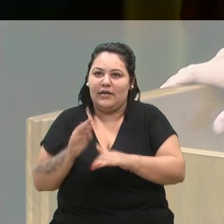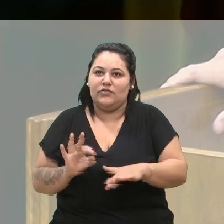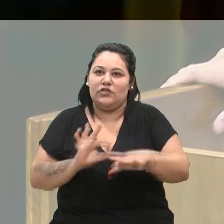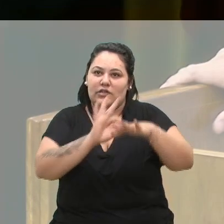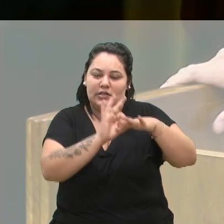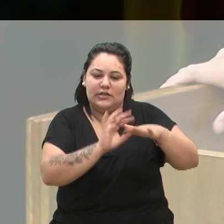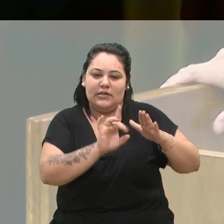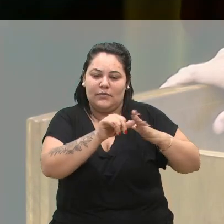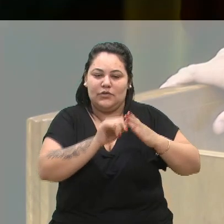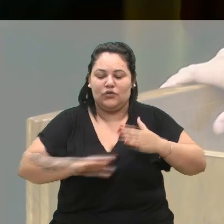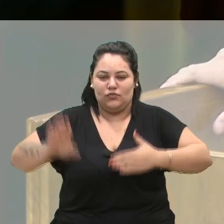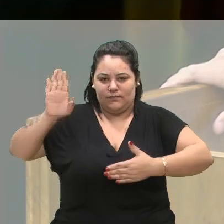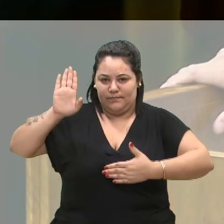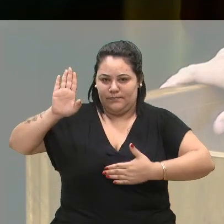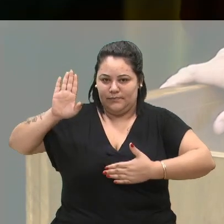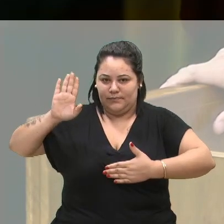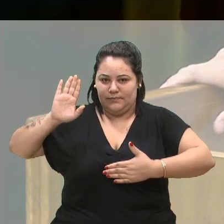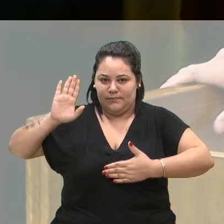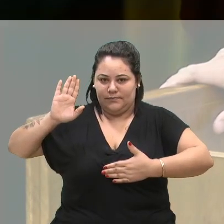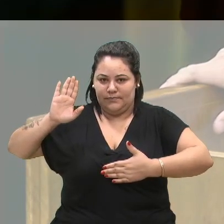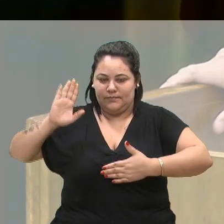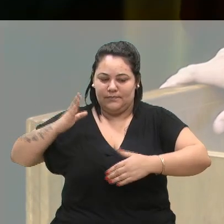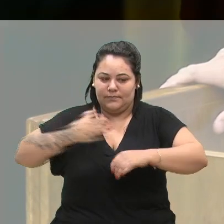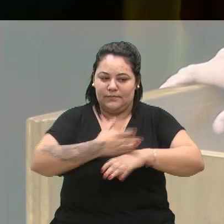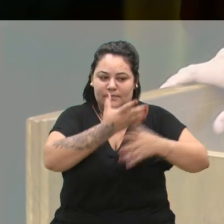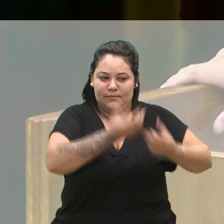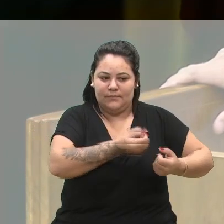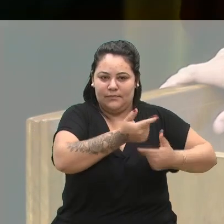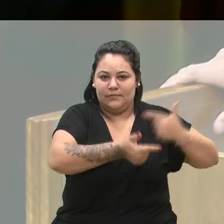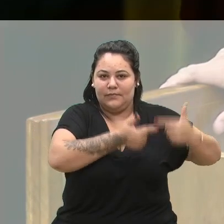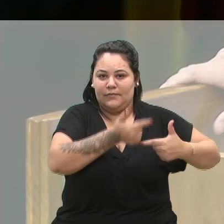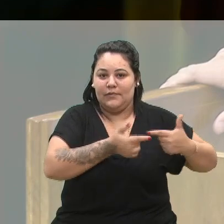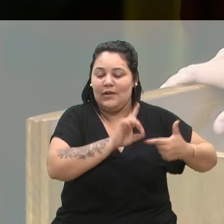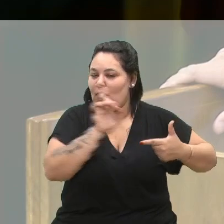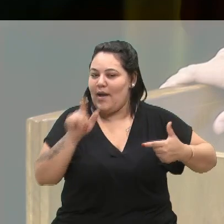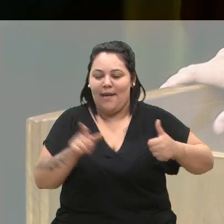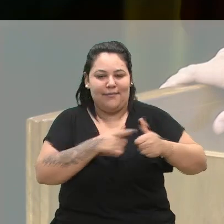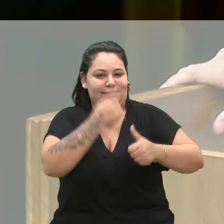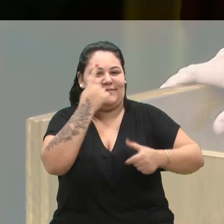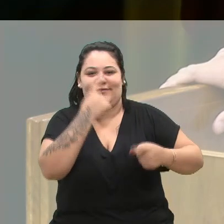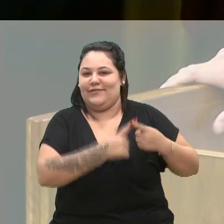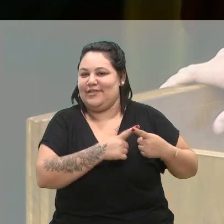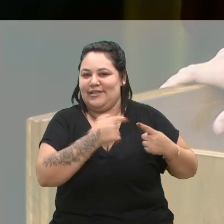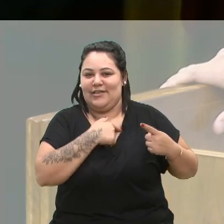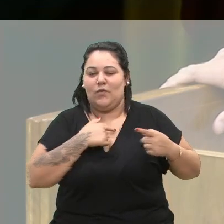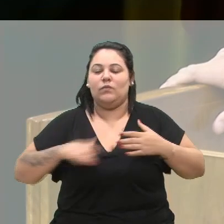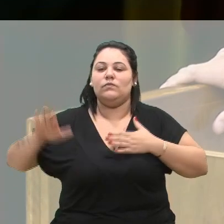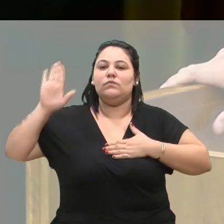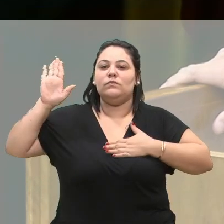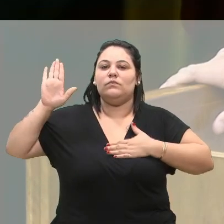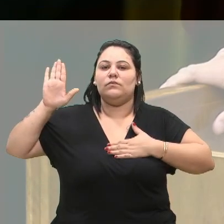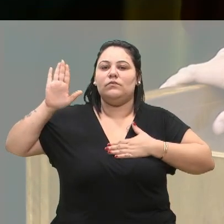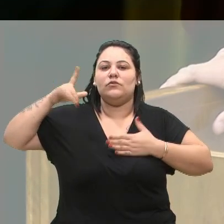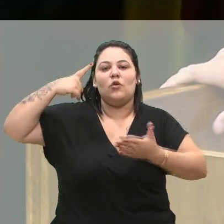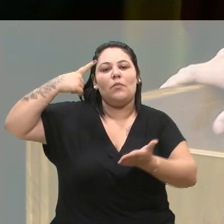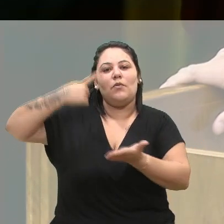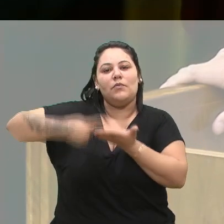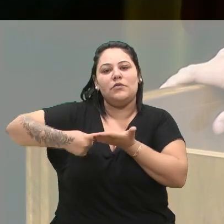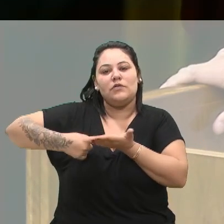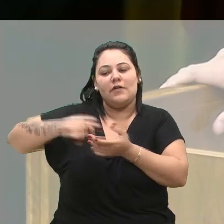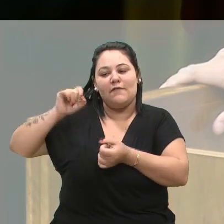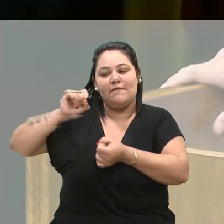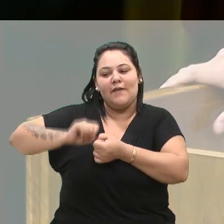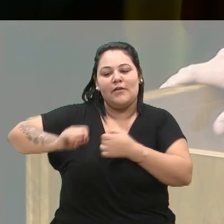do juramento de posse, essa não é a primeira vez que eu juro, compromisso, que eu faço uma